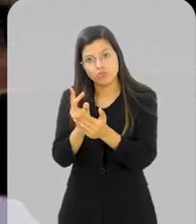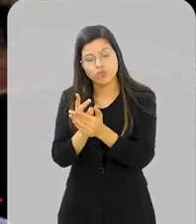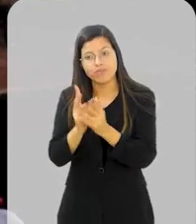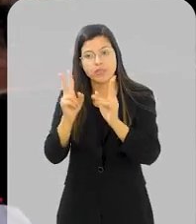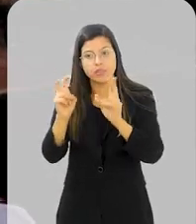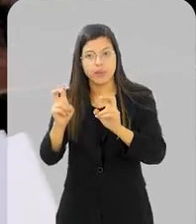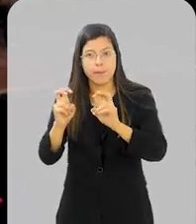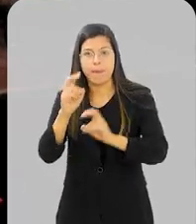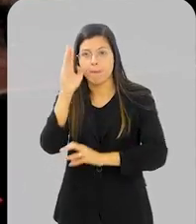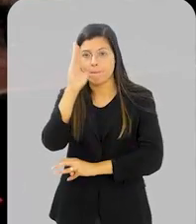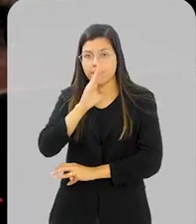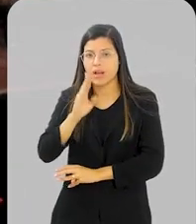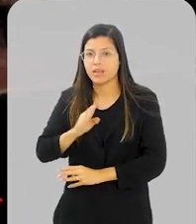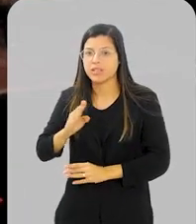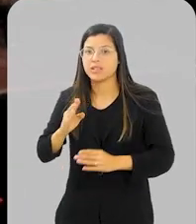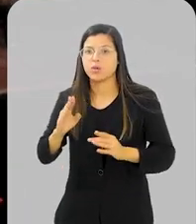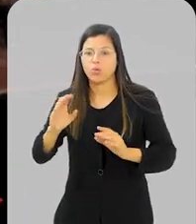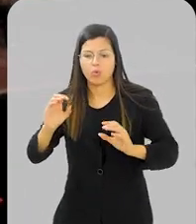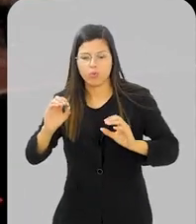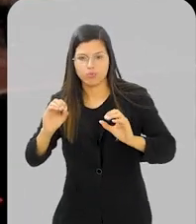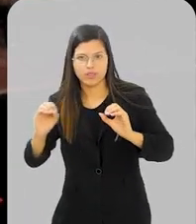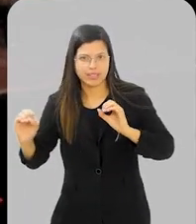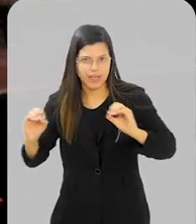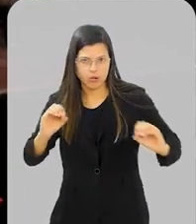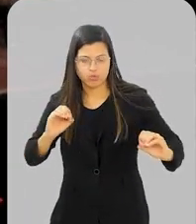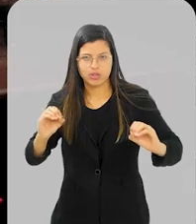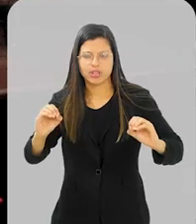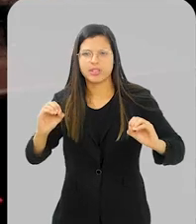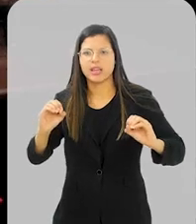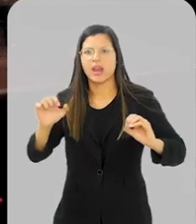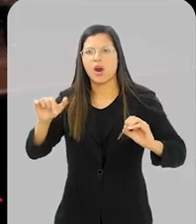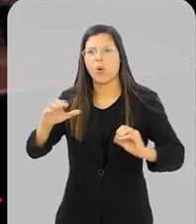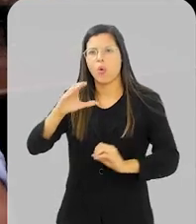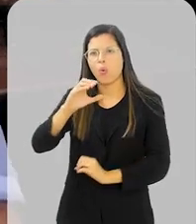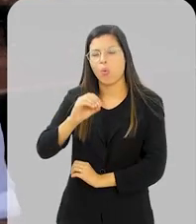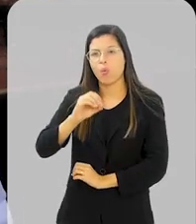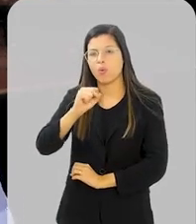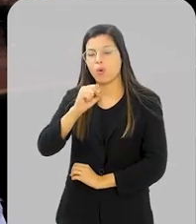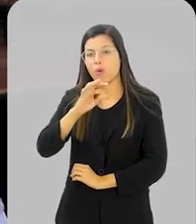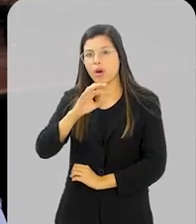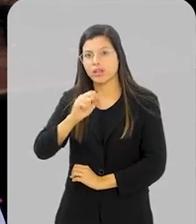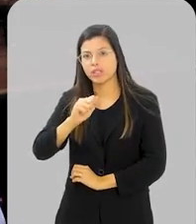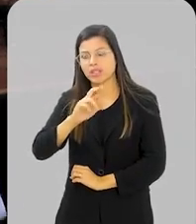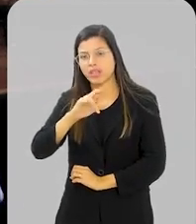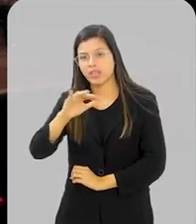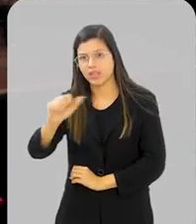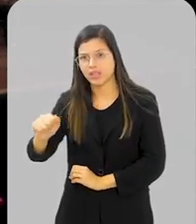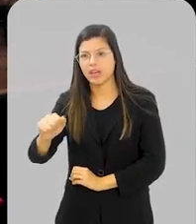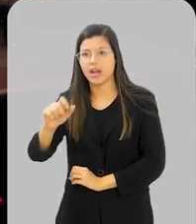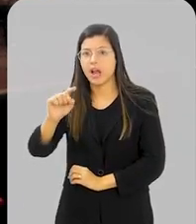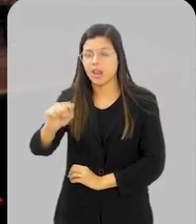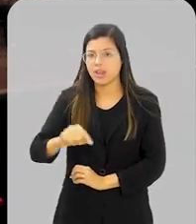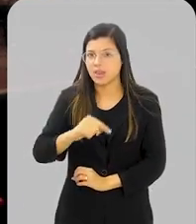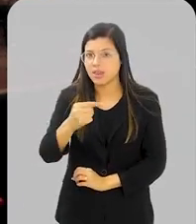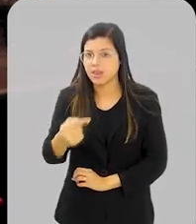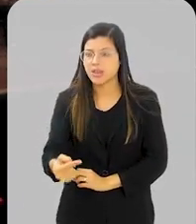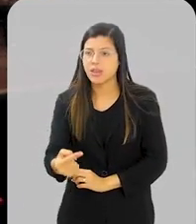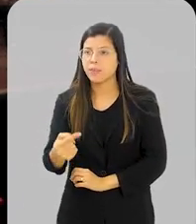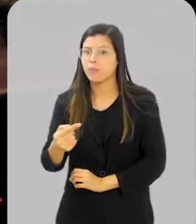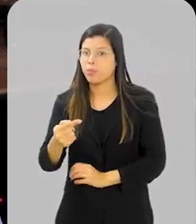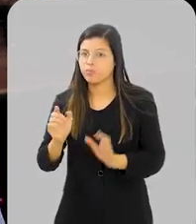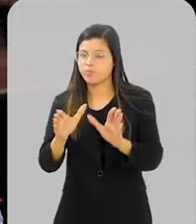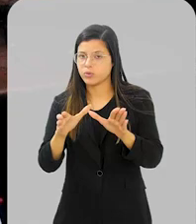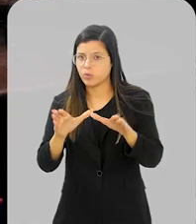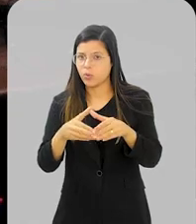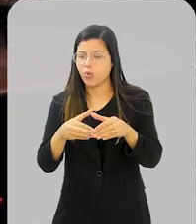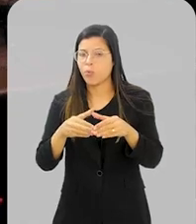com a Colômbia, aliás, o Brasil empatou com a Costa Rica na abertura 0-0, Marquinhos teve um gol anulado. Aí depois, a seleção brasileira